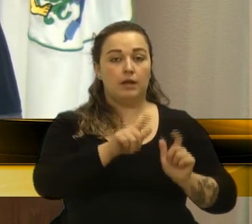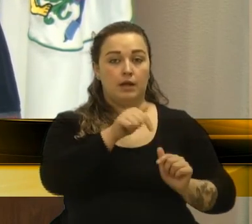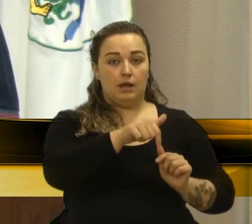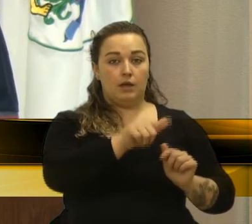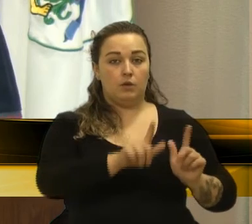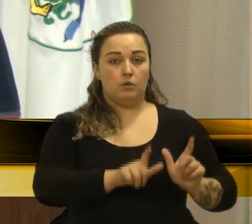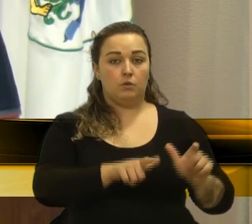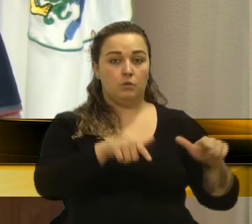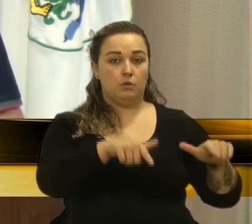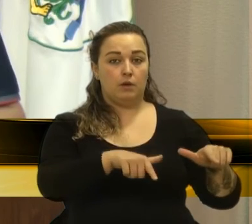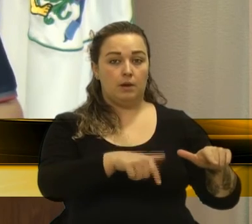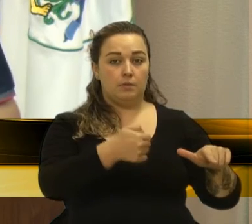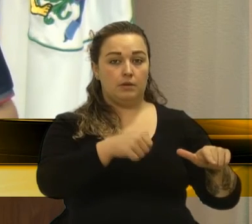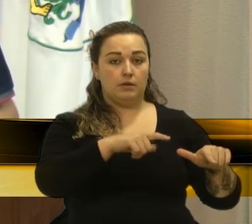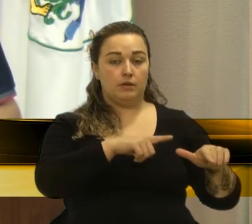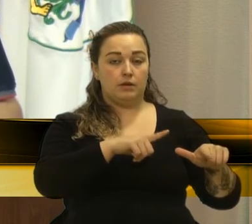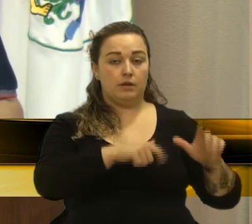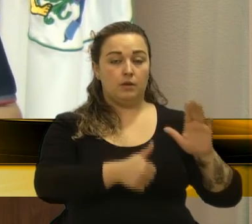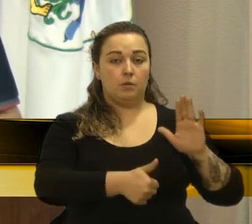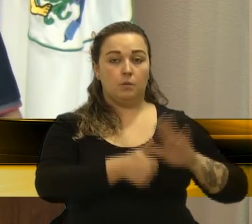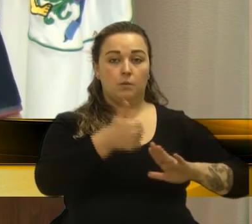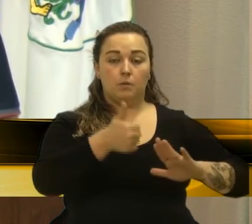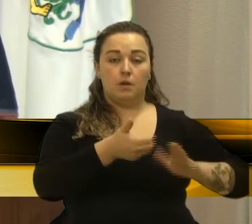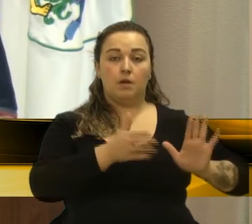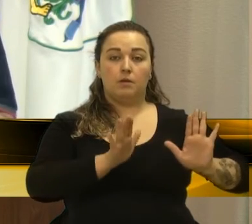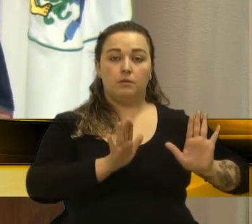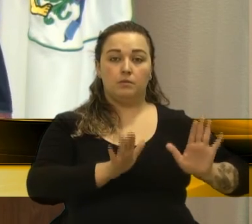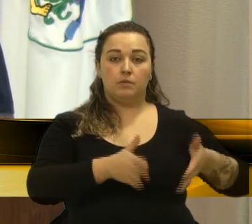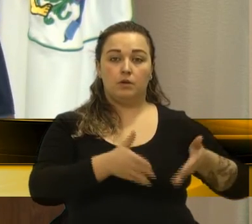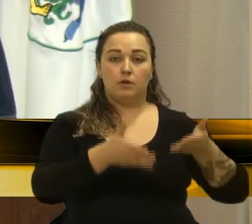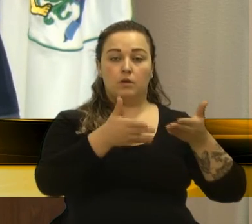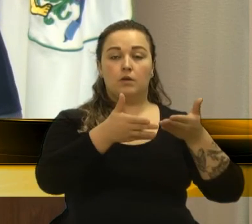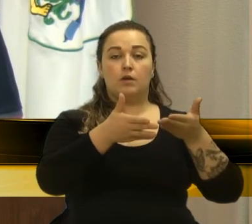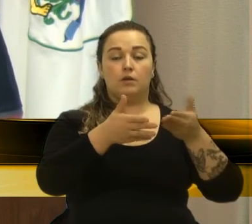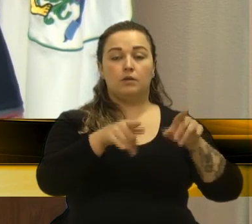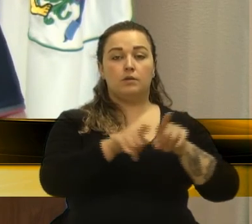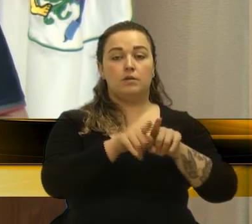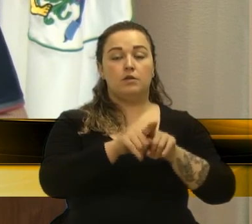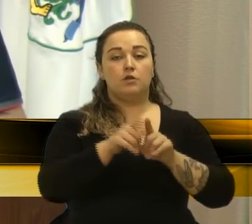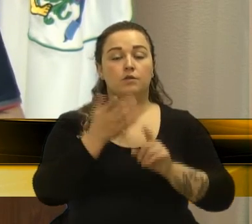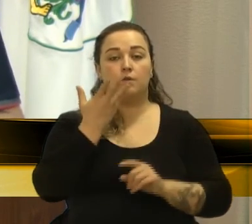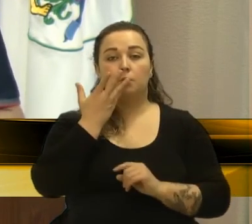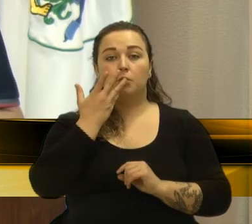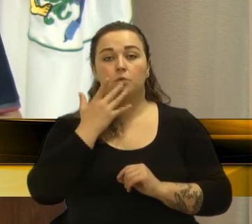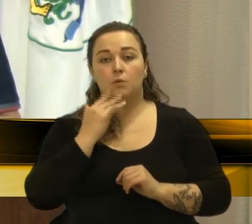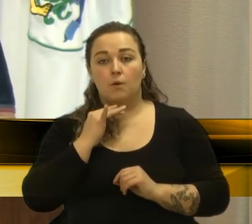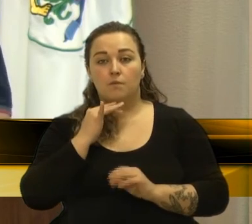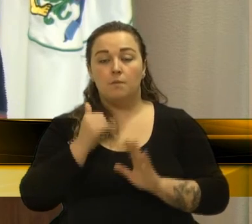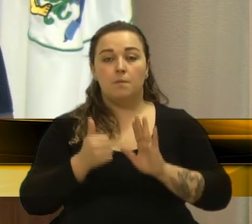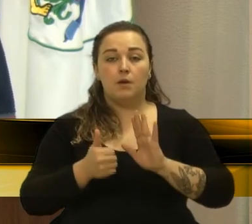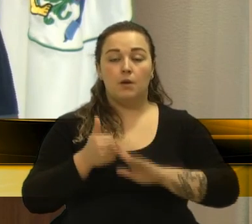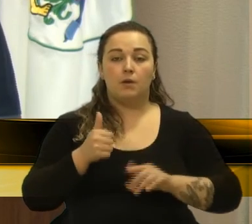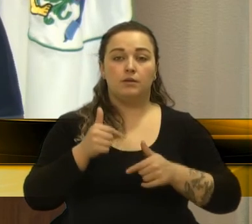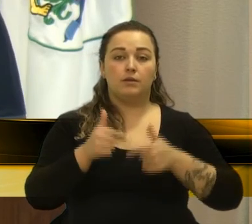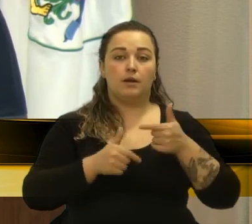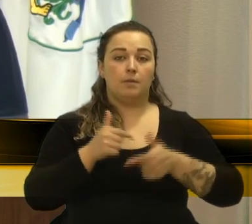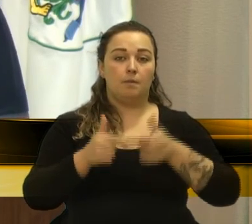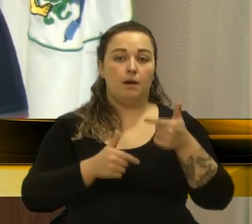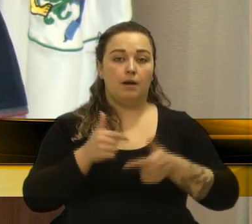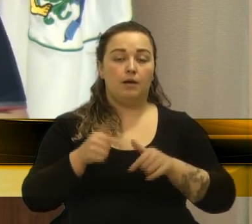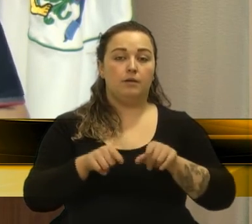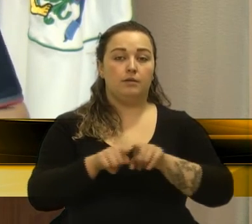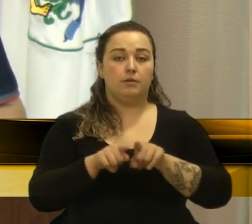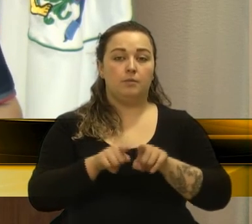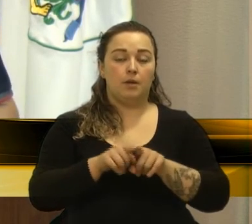de qualificação profissional para a nossa juventude, para adultos, para recolocação no mercado de trabalho de pessoas que estão fora do mercado de trabalho.